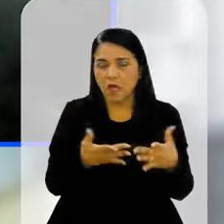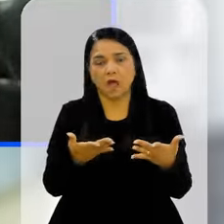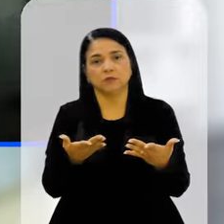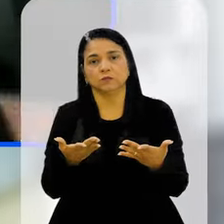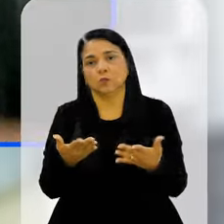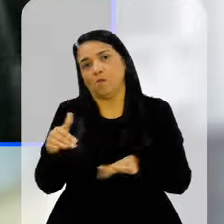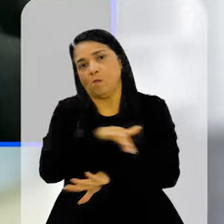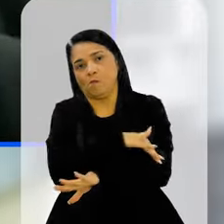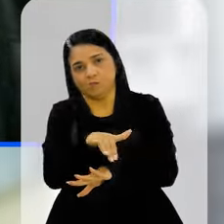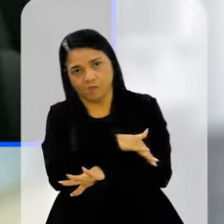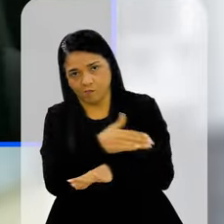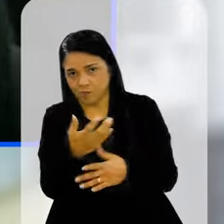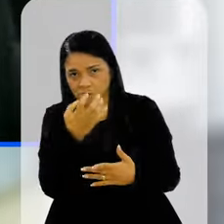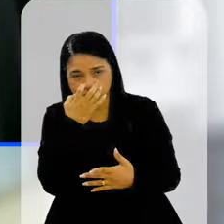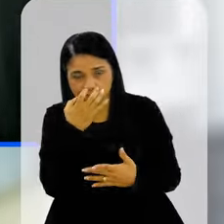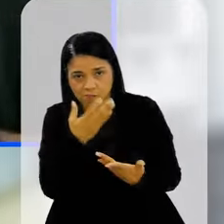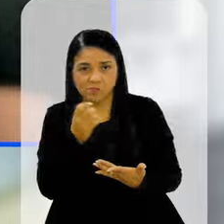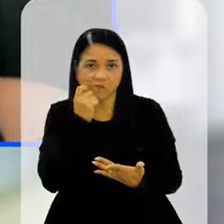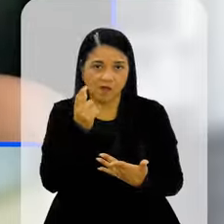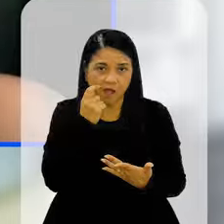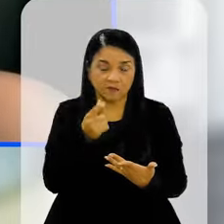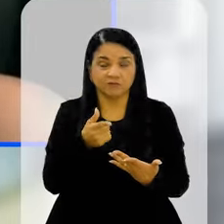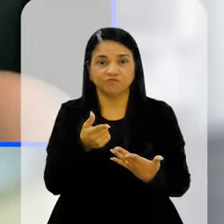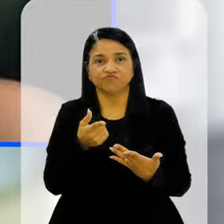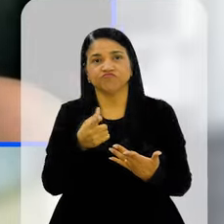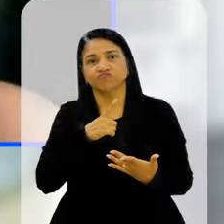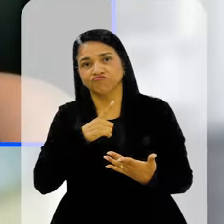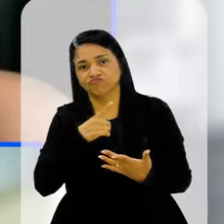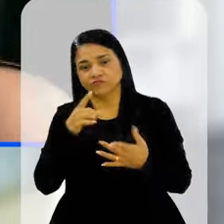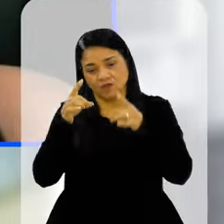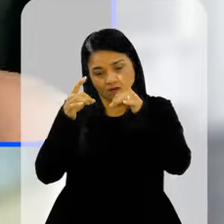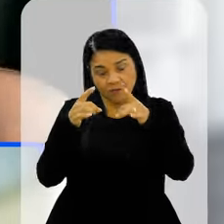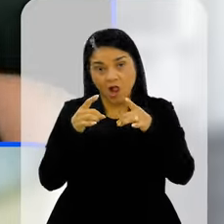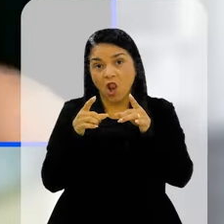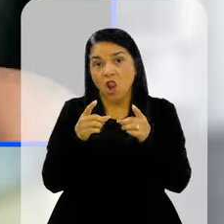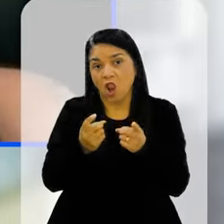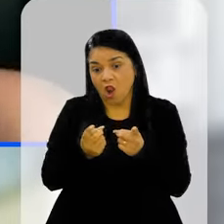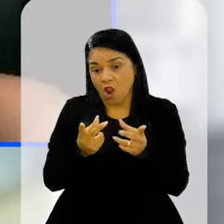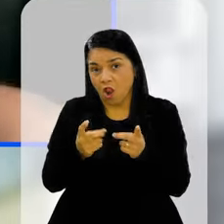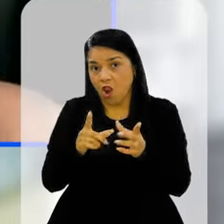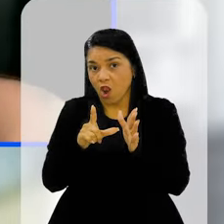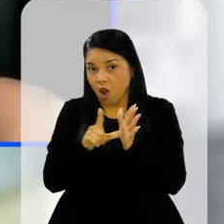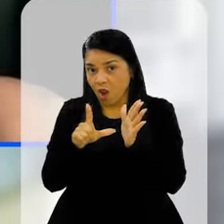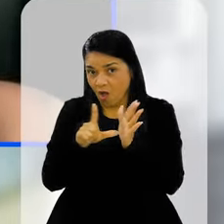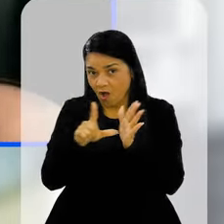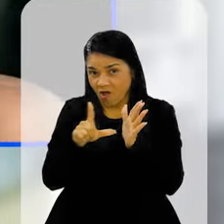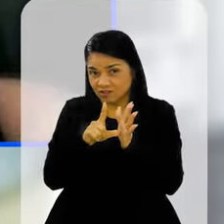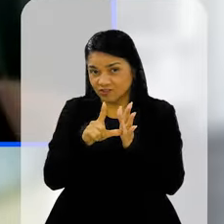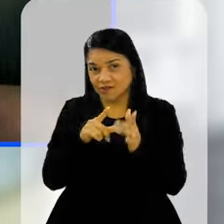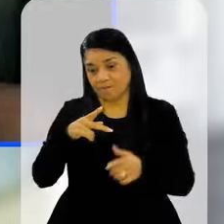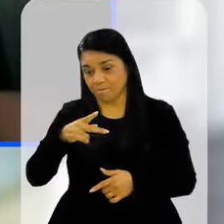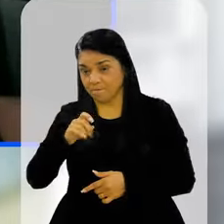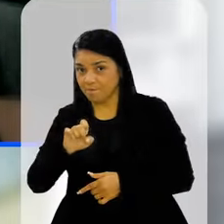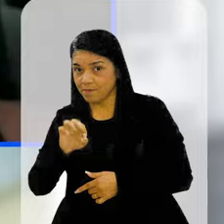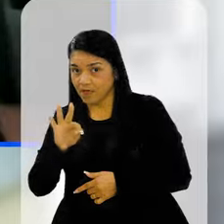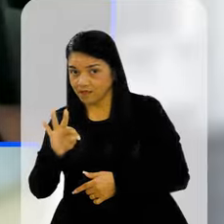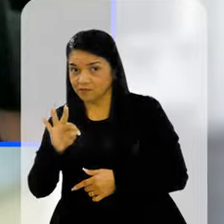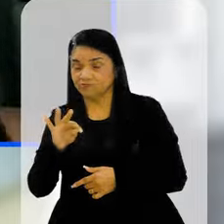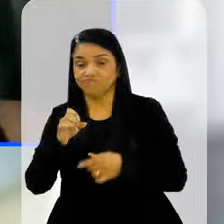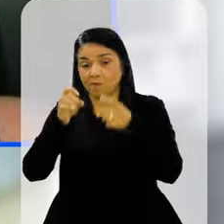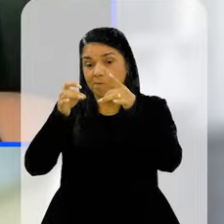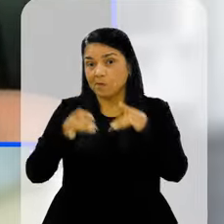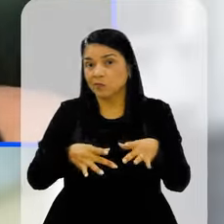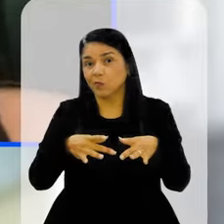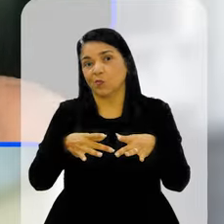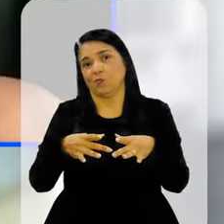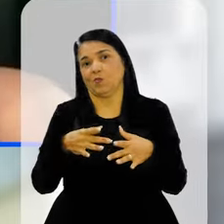fiquei sabendo, não sei se é verdade, que teve uma loja que abandonou os animais lá presos, mesmo sabendo o que ia acontecer, e para